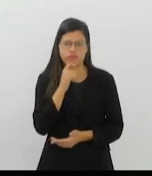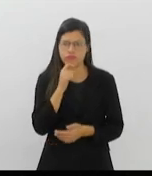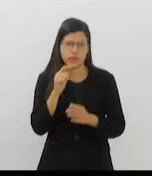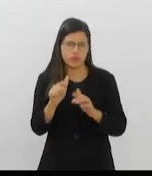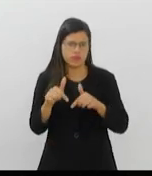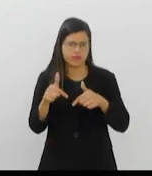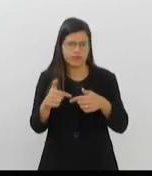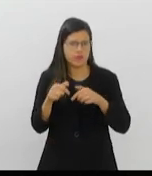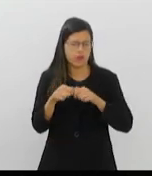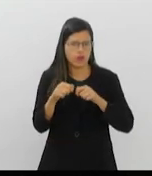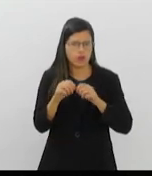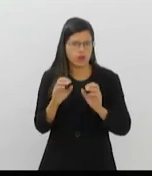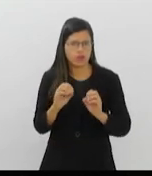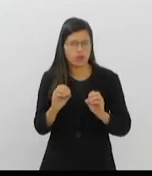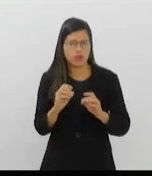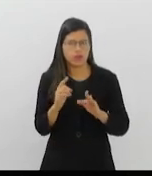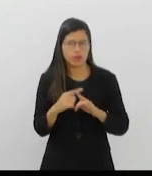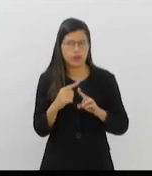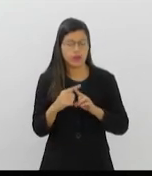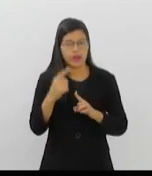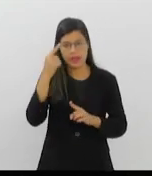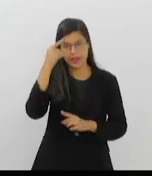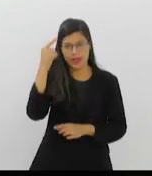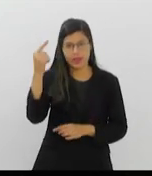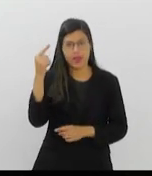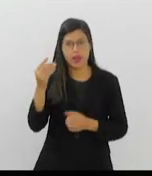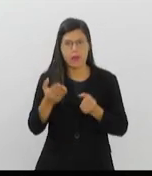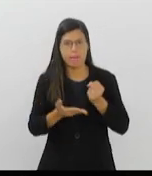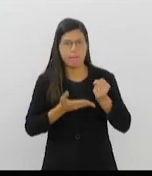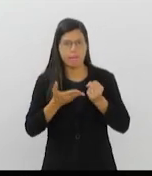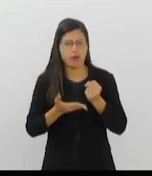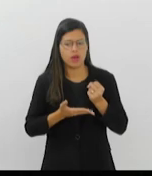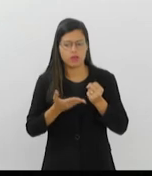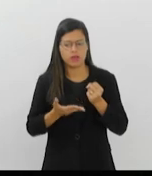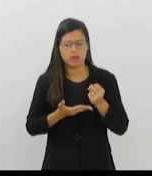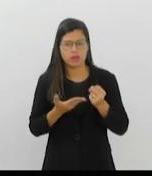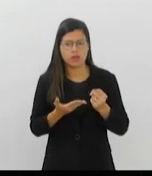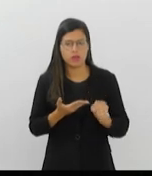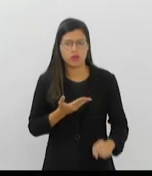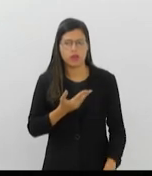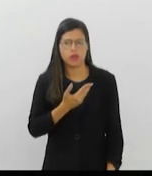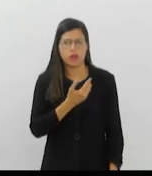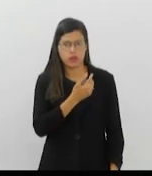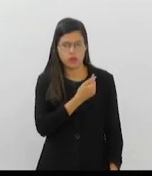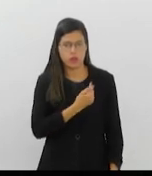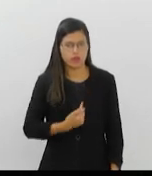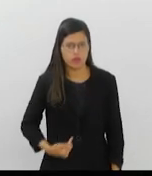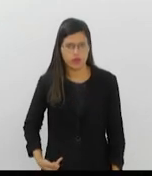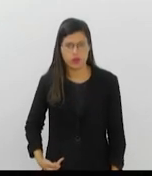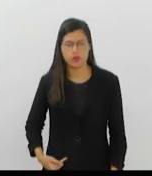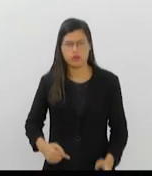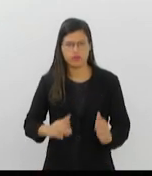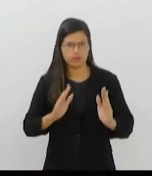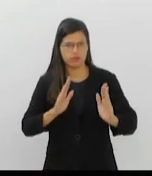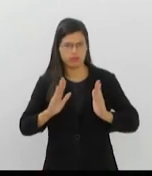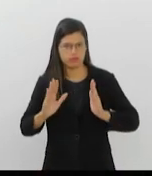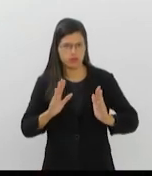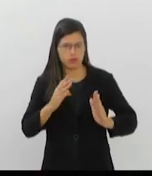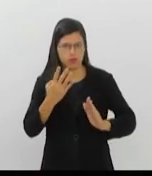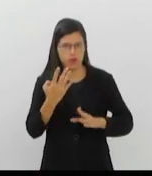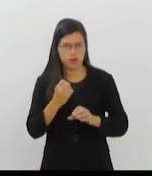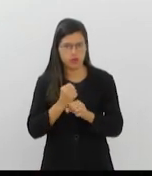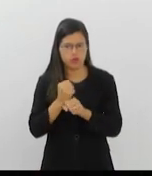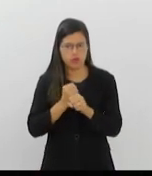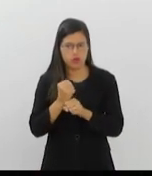por a ideia basilar é que o governo nesse período de 4 anos tivesse